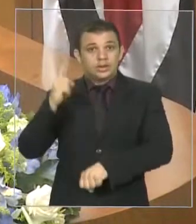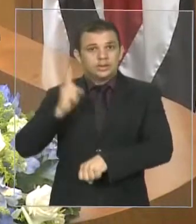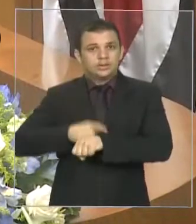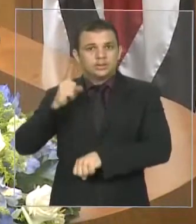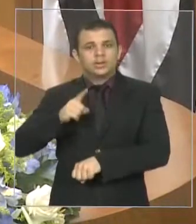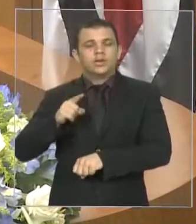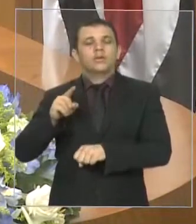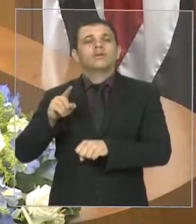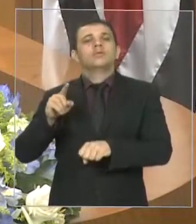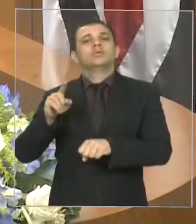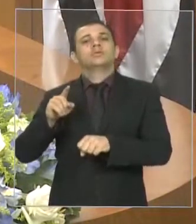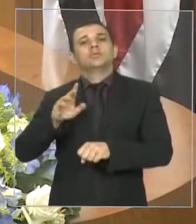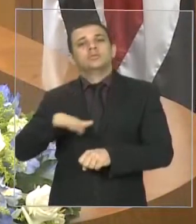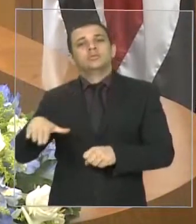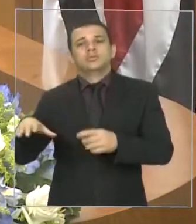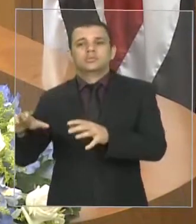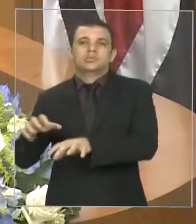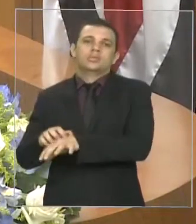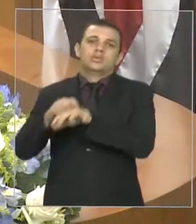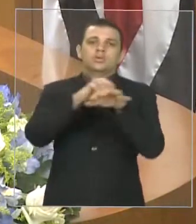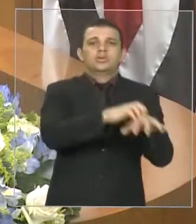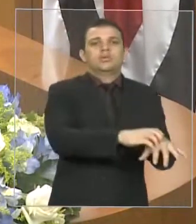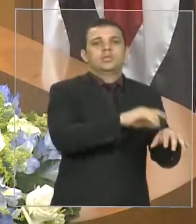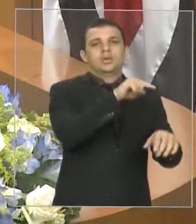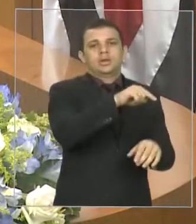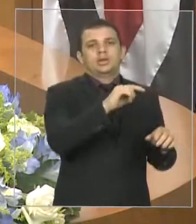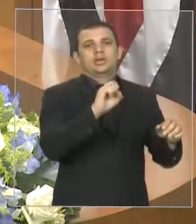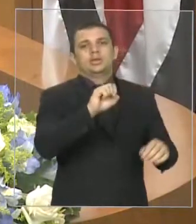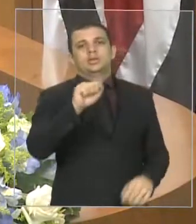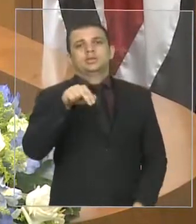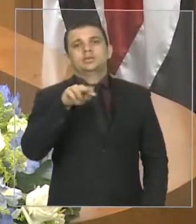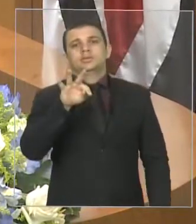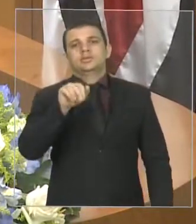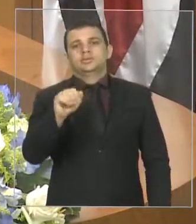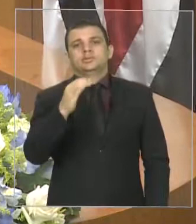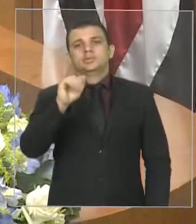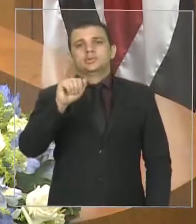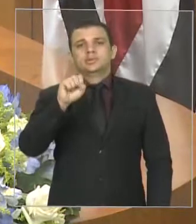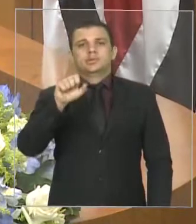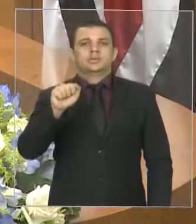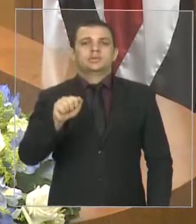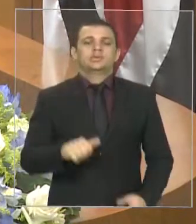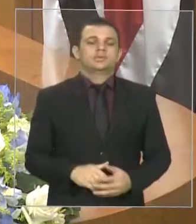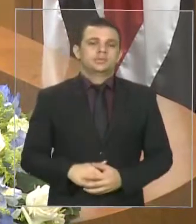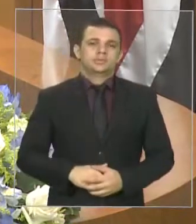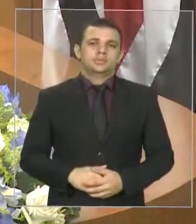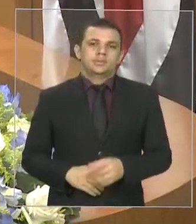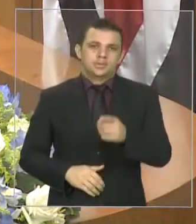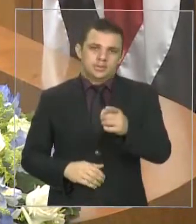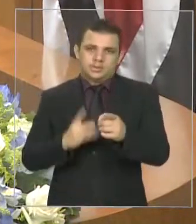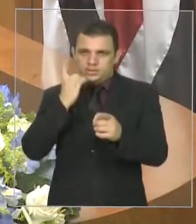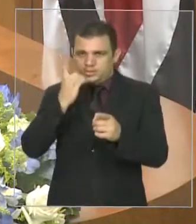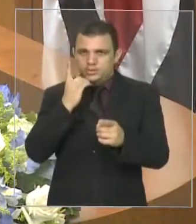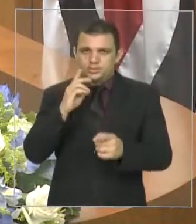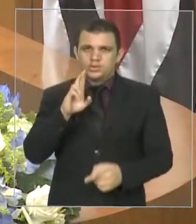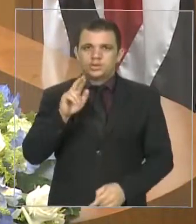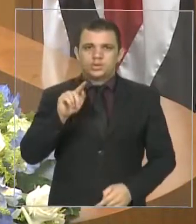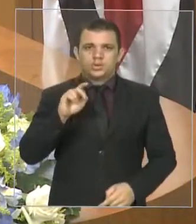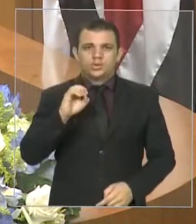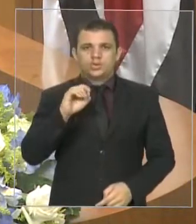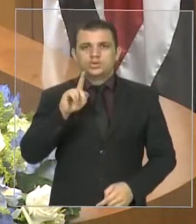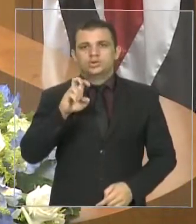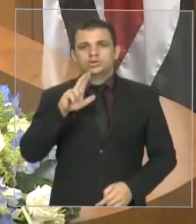que as crianças foram acolhidas, na UTI da Santa Casa. E aí o deputado Rogério Cafeteira traz para mim as seguintes